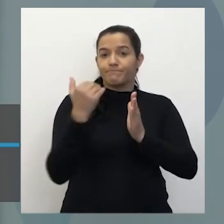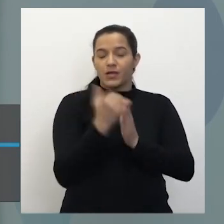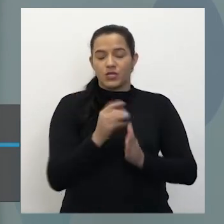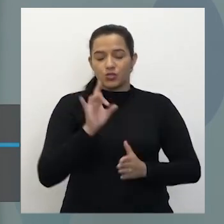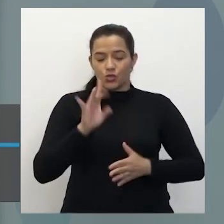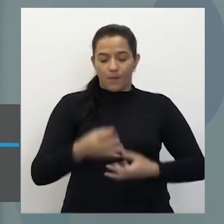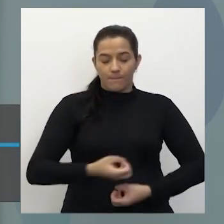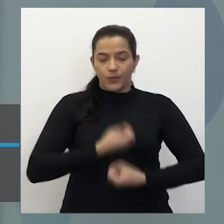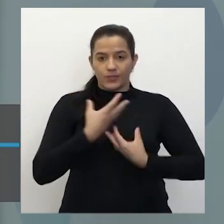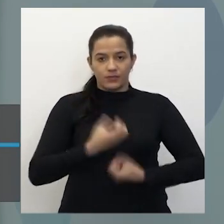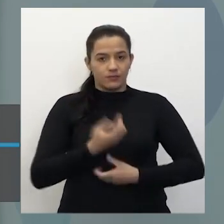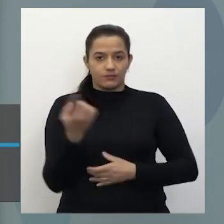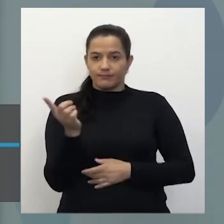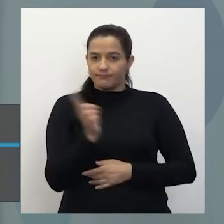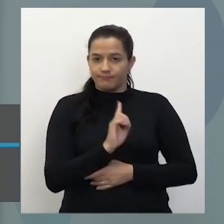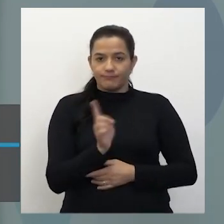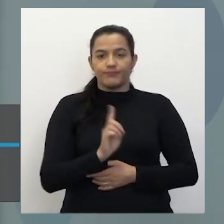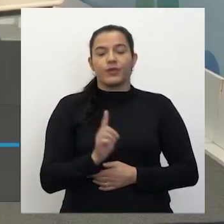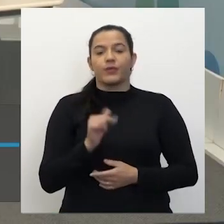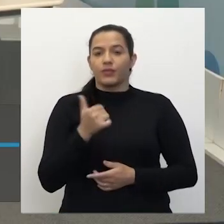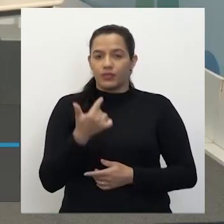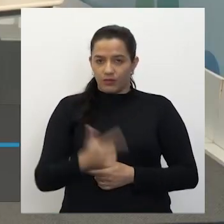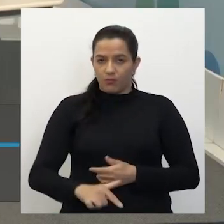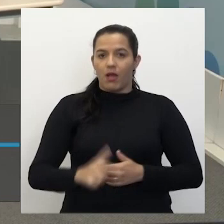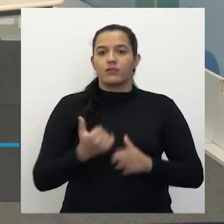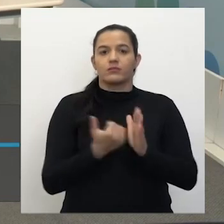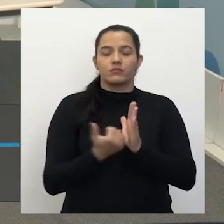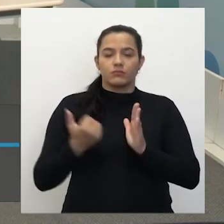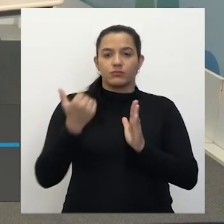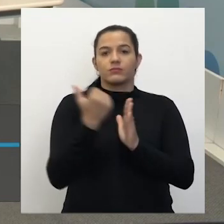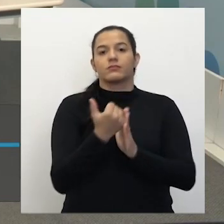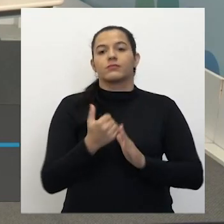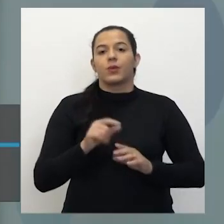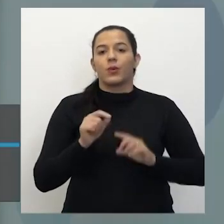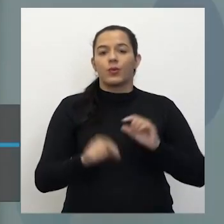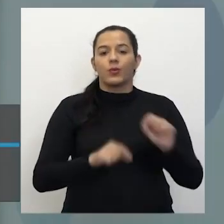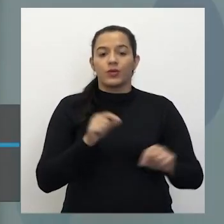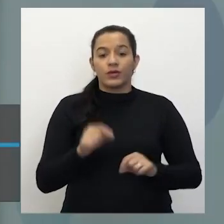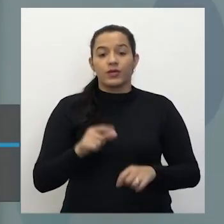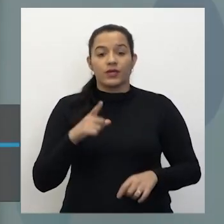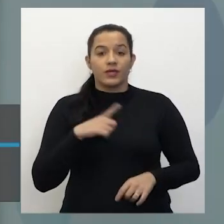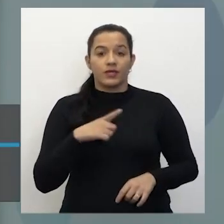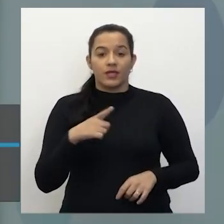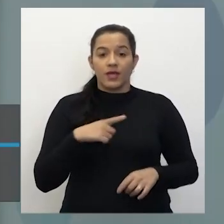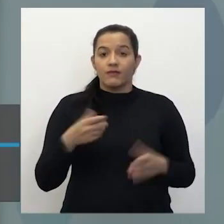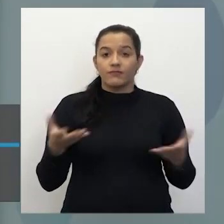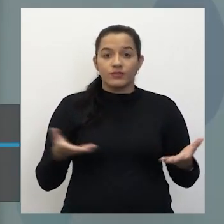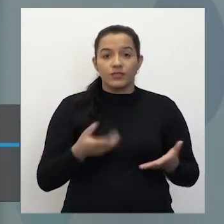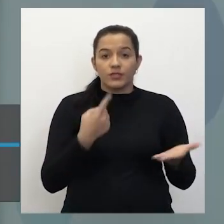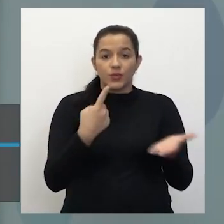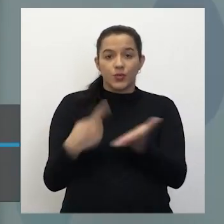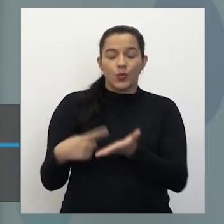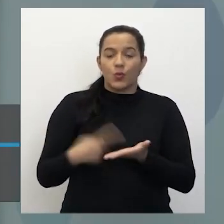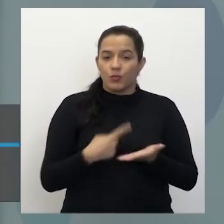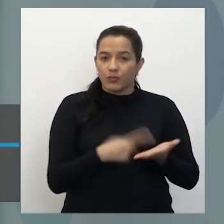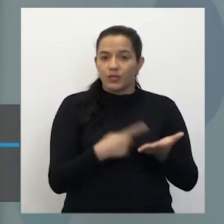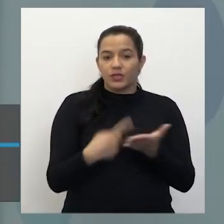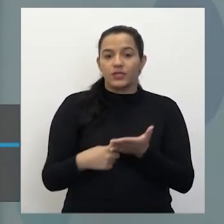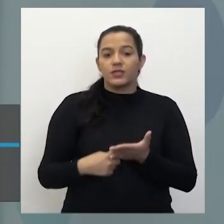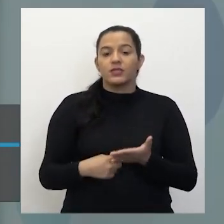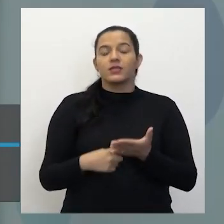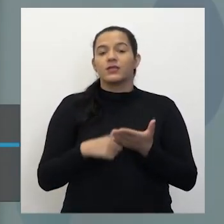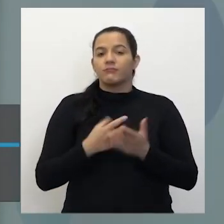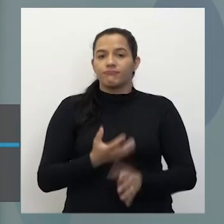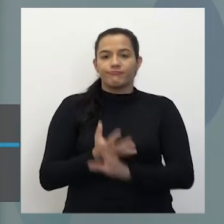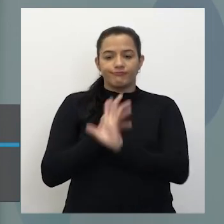poesia. Para os alunos que responderam o professor aqui, não sabem, não participaram, gente, é o momento. Organize, nem que seja virtualmente, vamos dar o caminho para